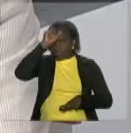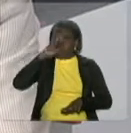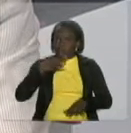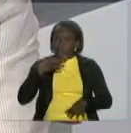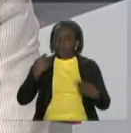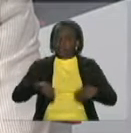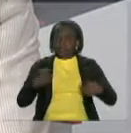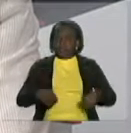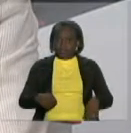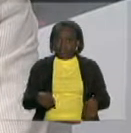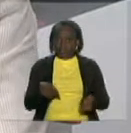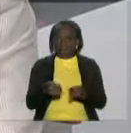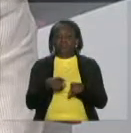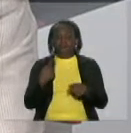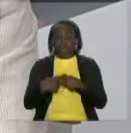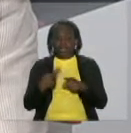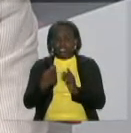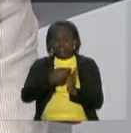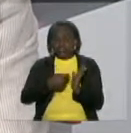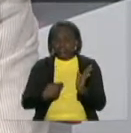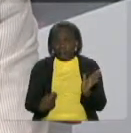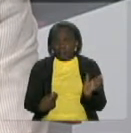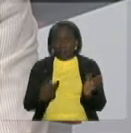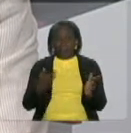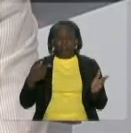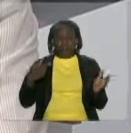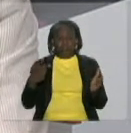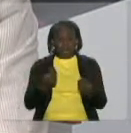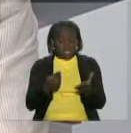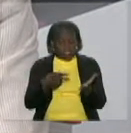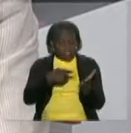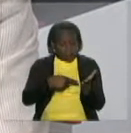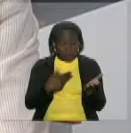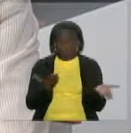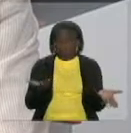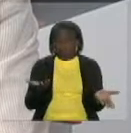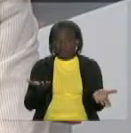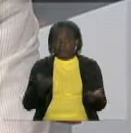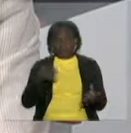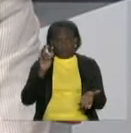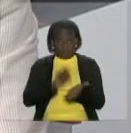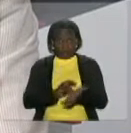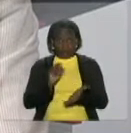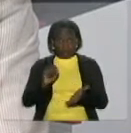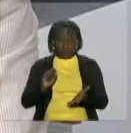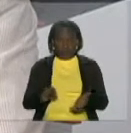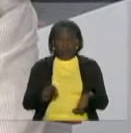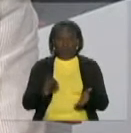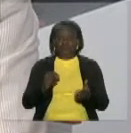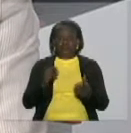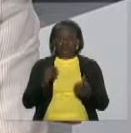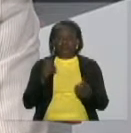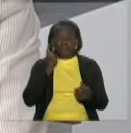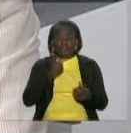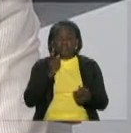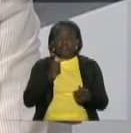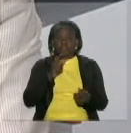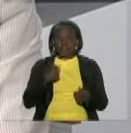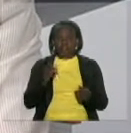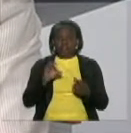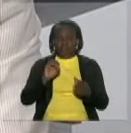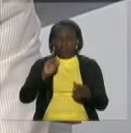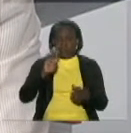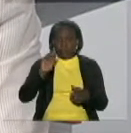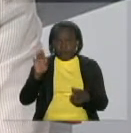tome conhecimento do que está escrito ali, do porquê que aquilo está escrito ali, qual é o sentido daquela lei. Que, na verdade, por que houve a possibilidade